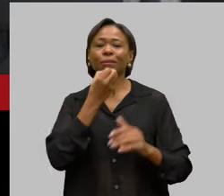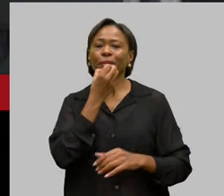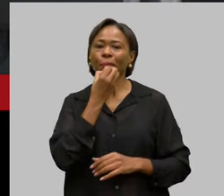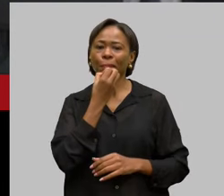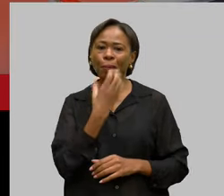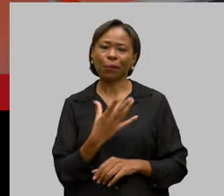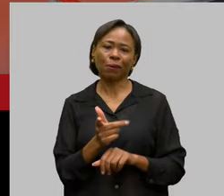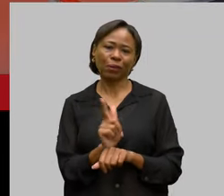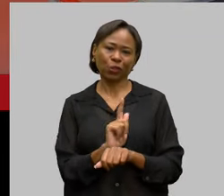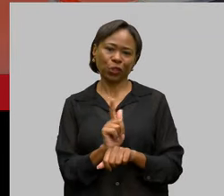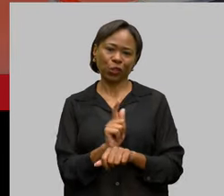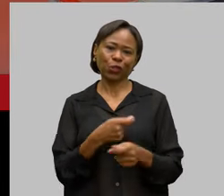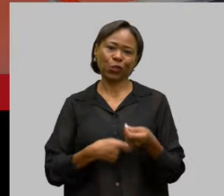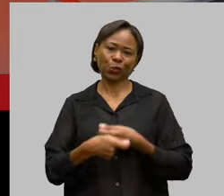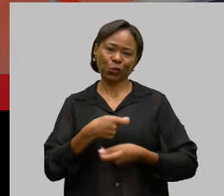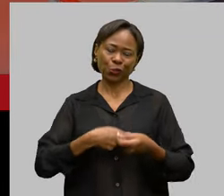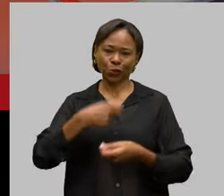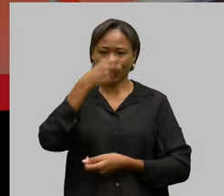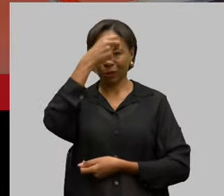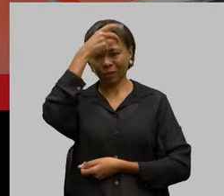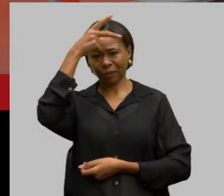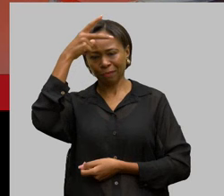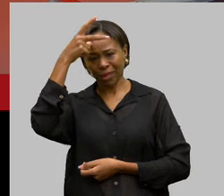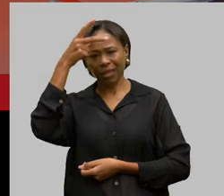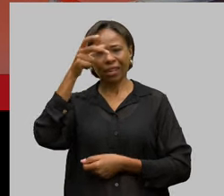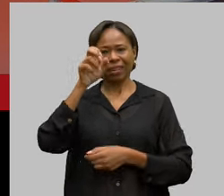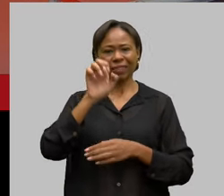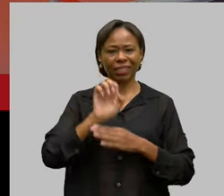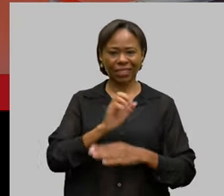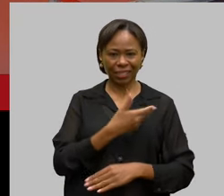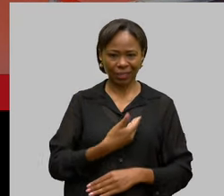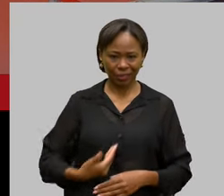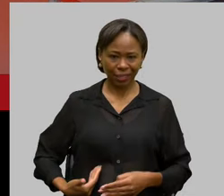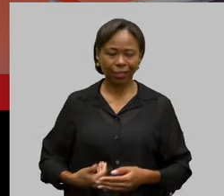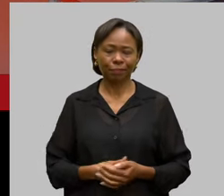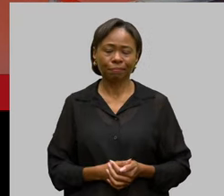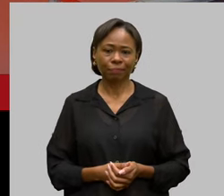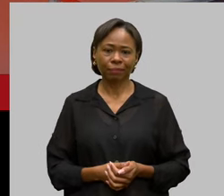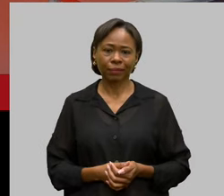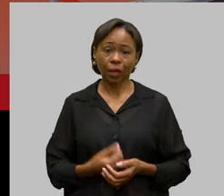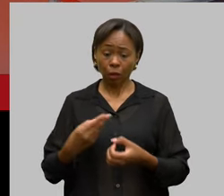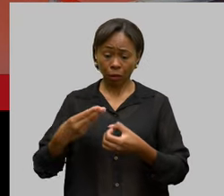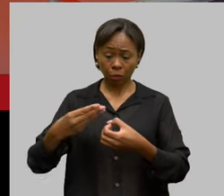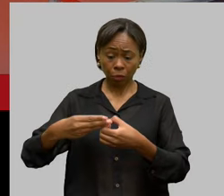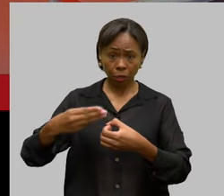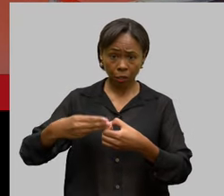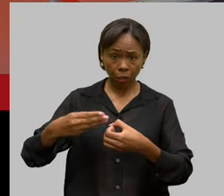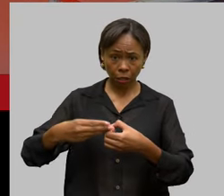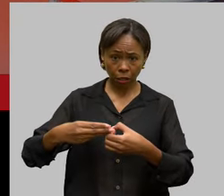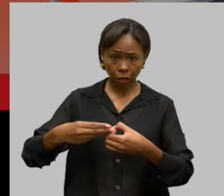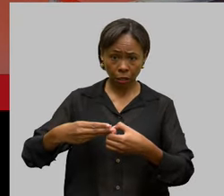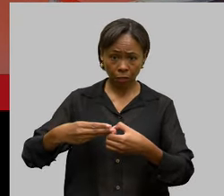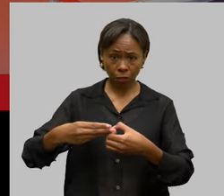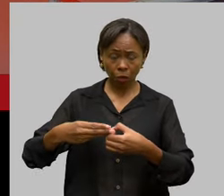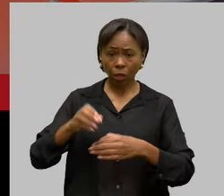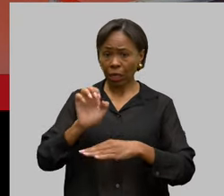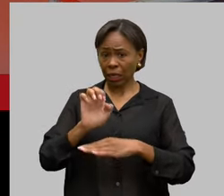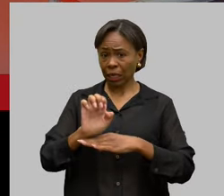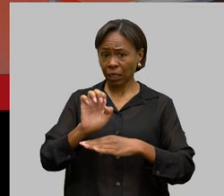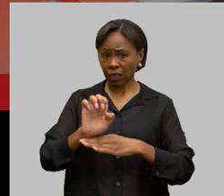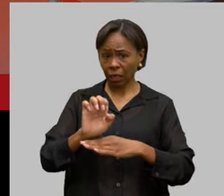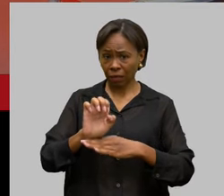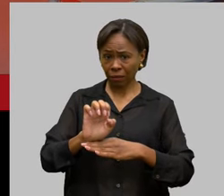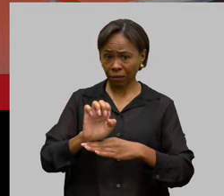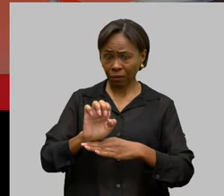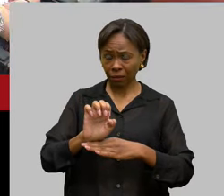tá não tem outro outro caminho se a se o município ou o estado não tiverem com uma gestão equilibrada não tem